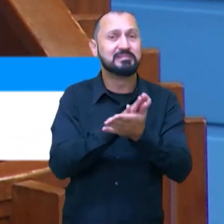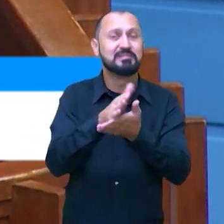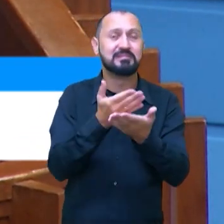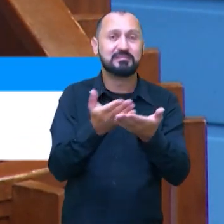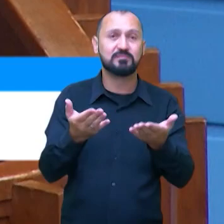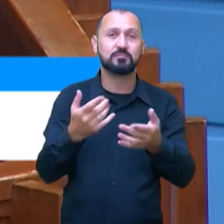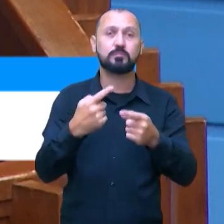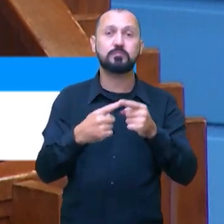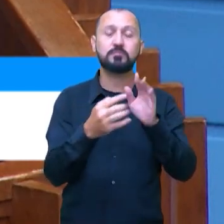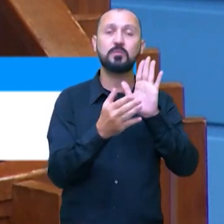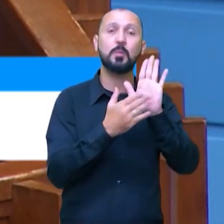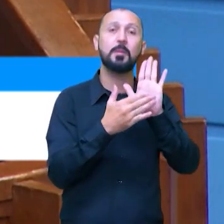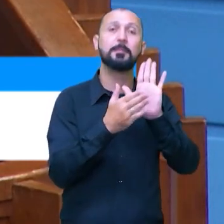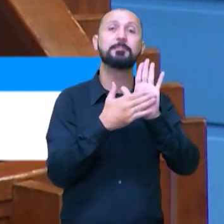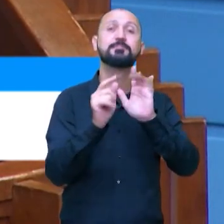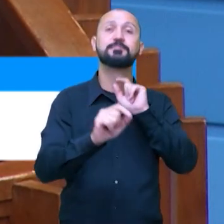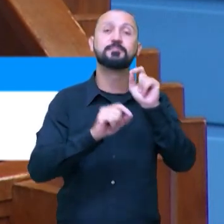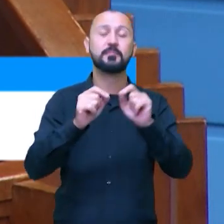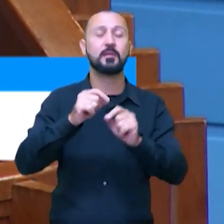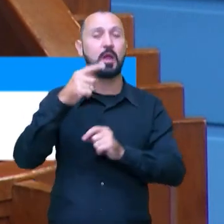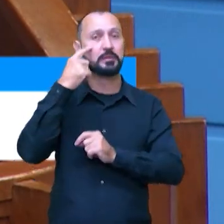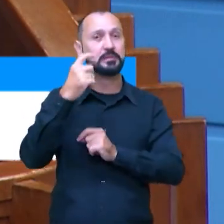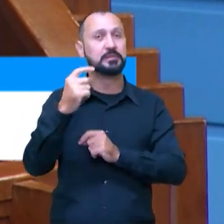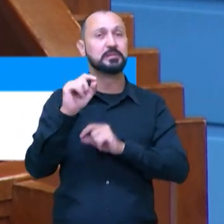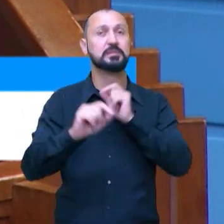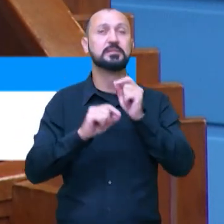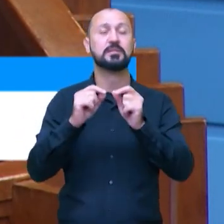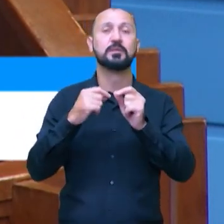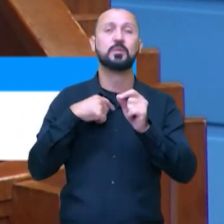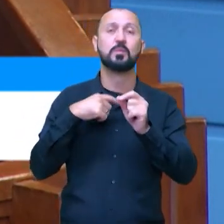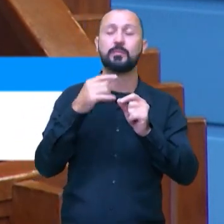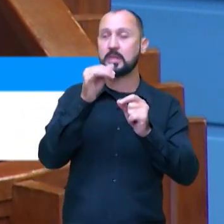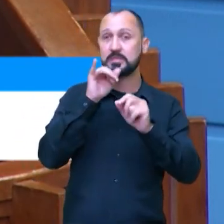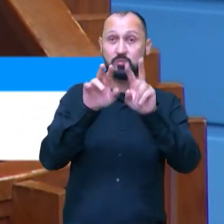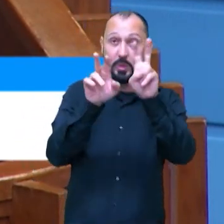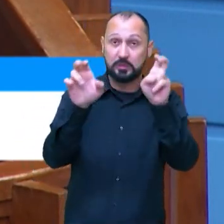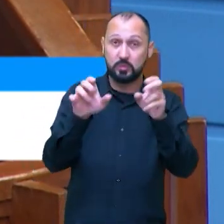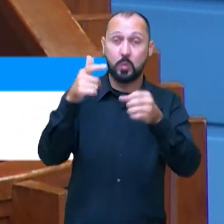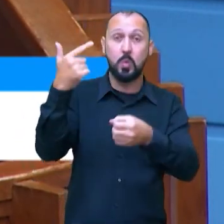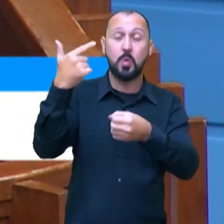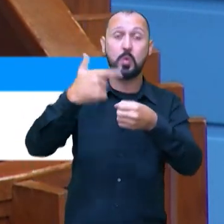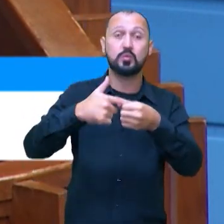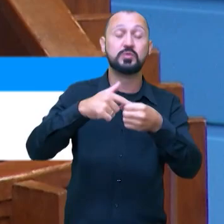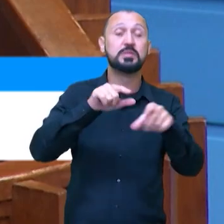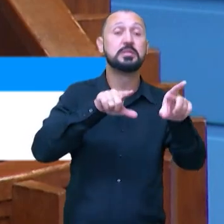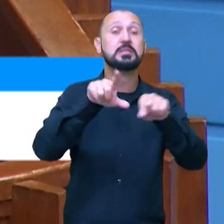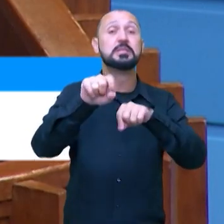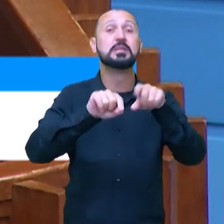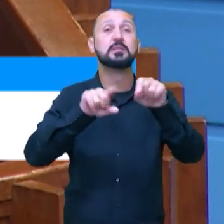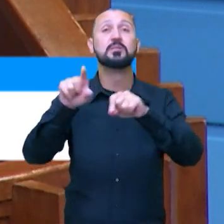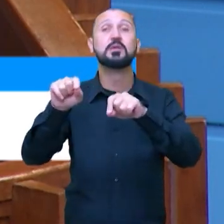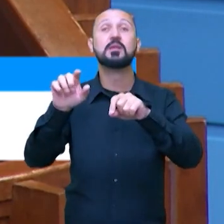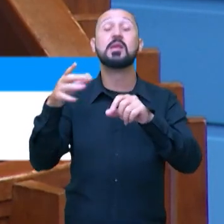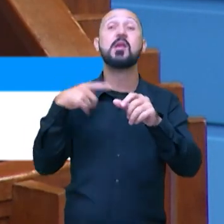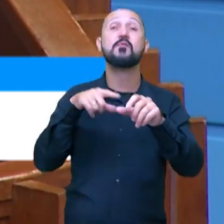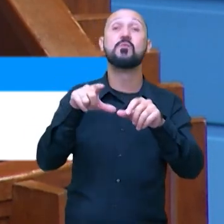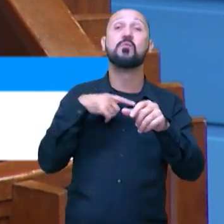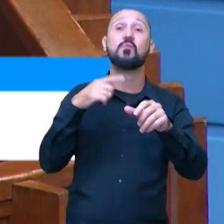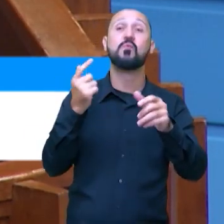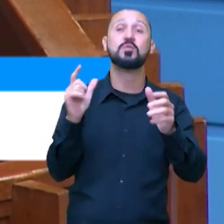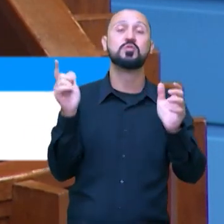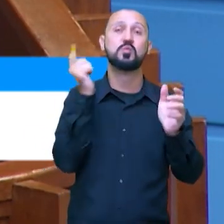nada. Tinha uma proposta, inclusive, mais interessante, na questão do combustível, de selecionar quem